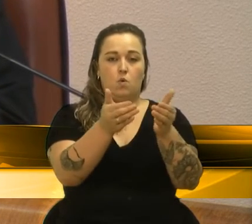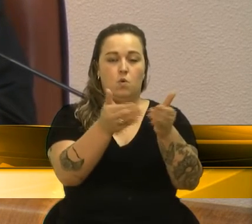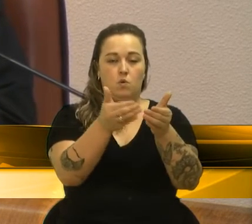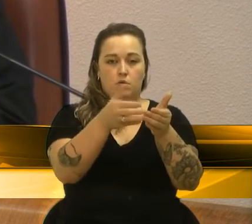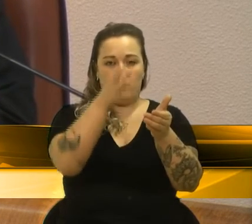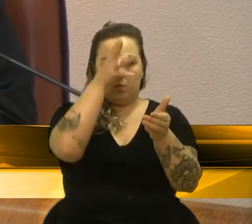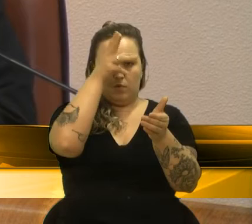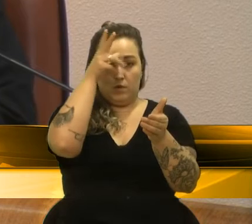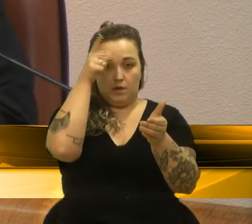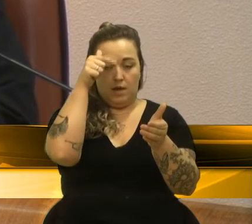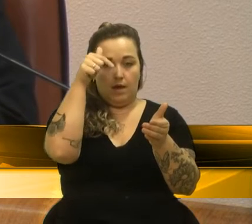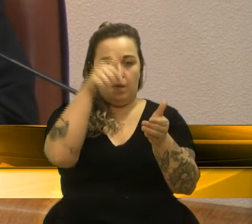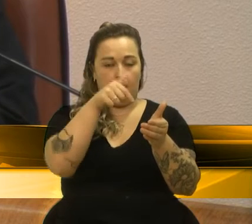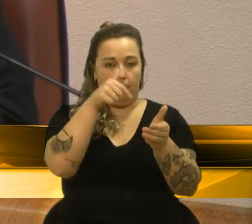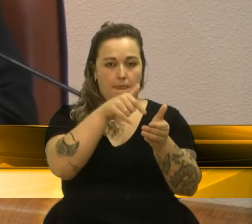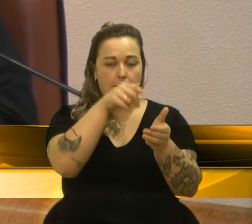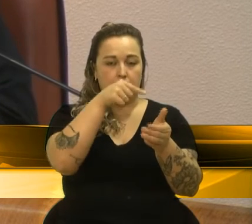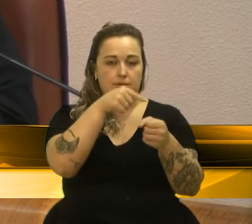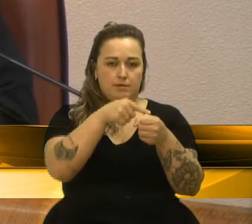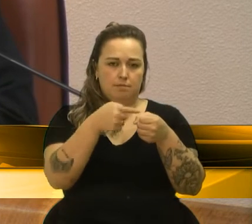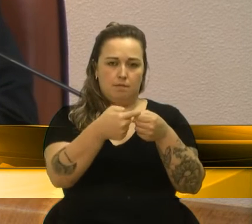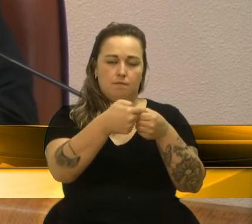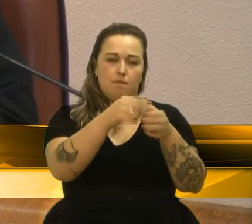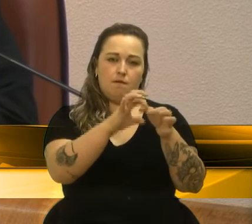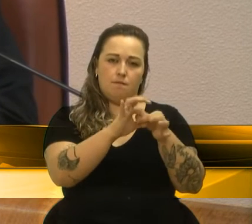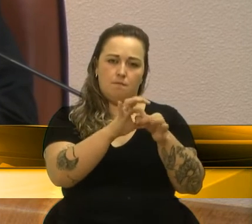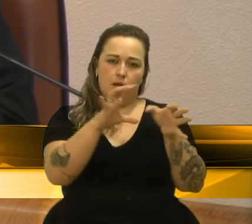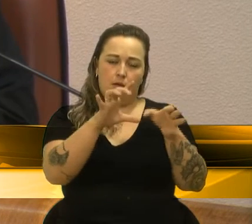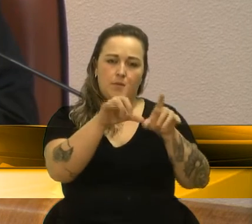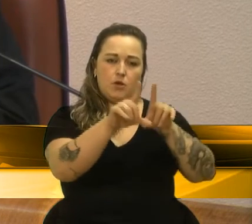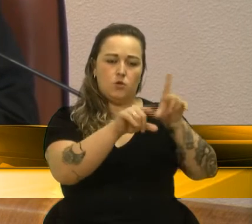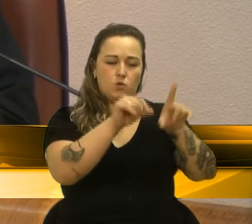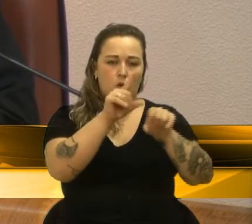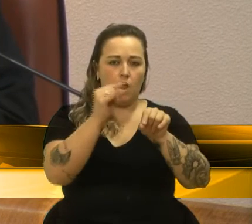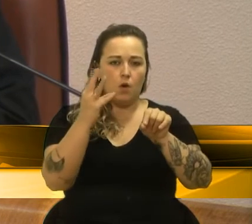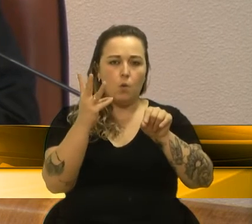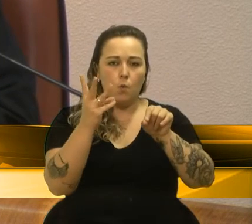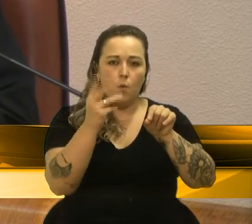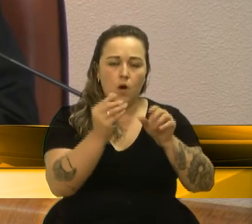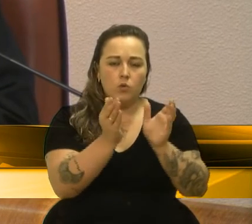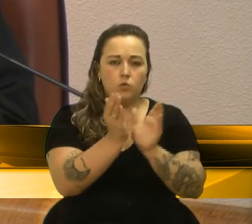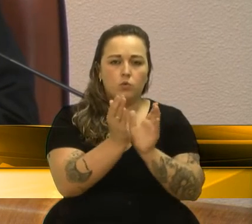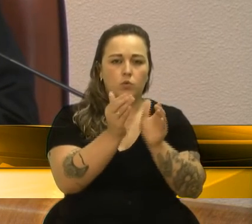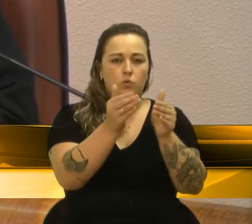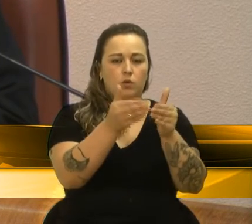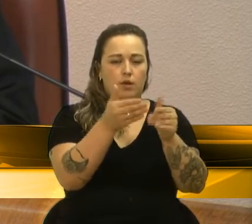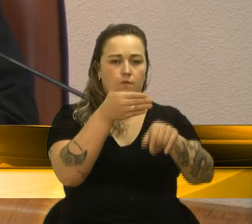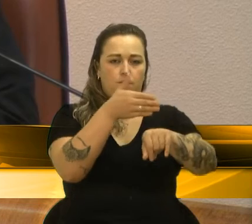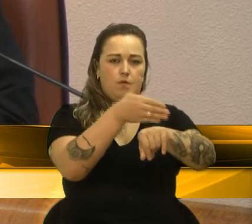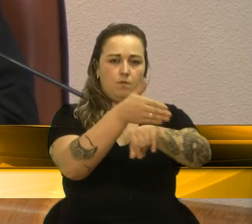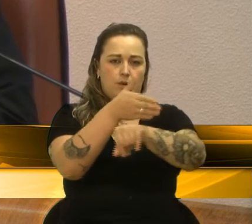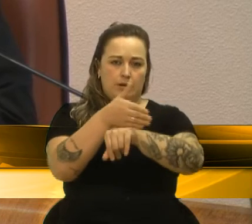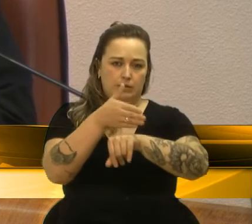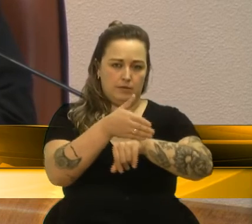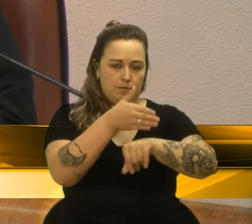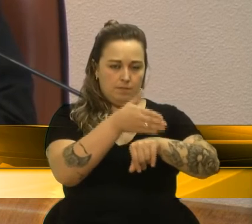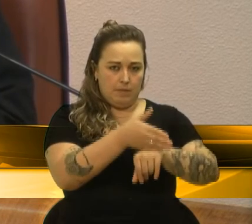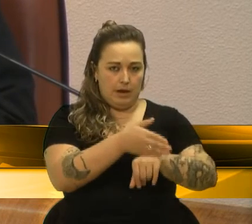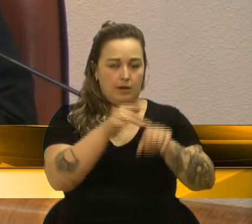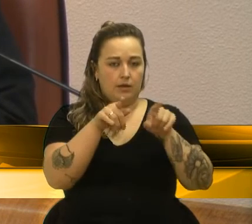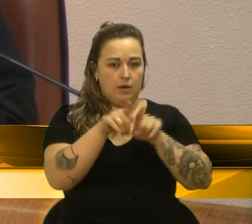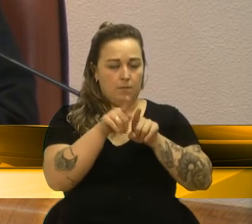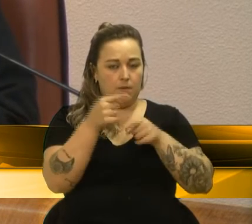tem autonomia para constituir o número de conselhos necessários para atender tal diretriz. Ainda